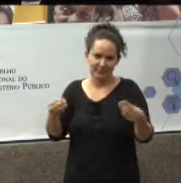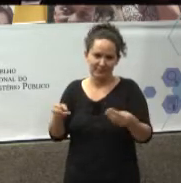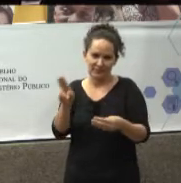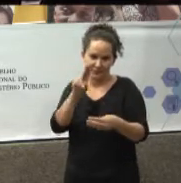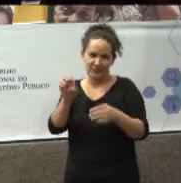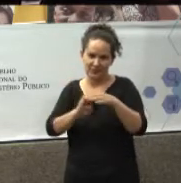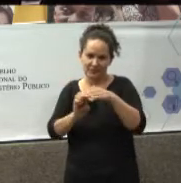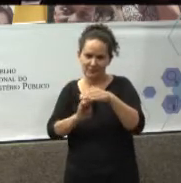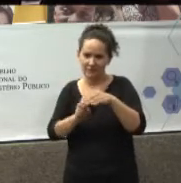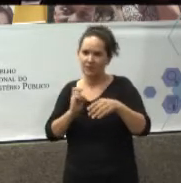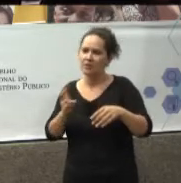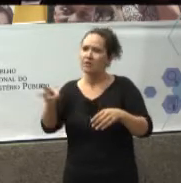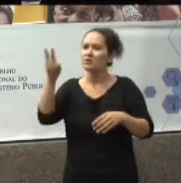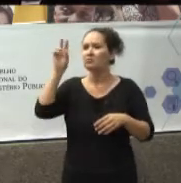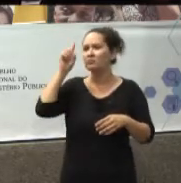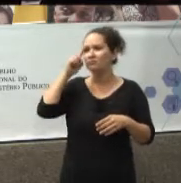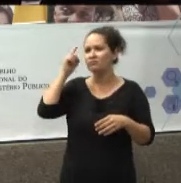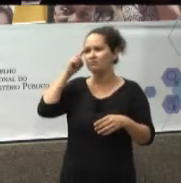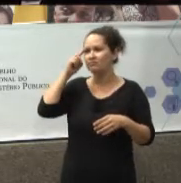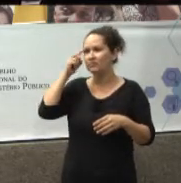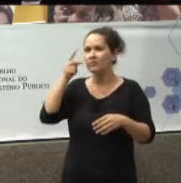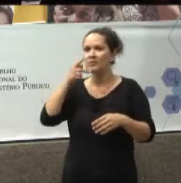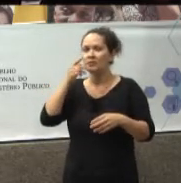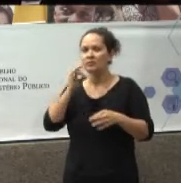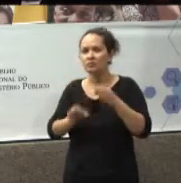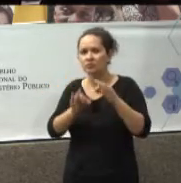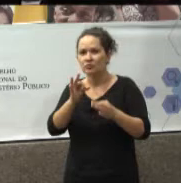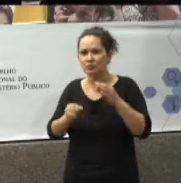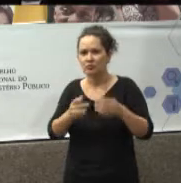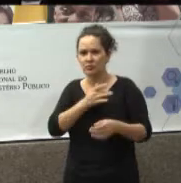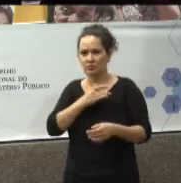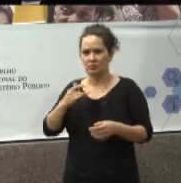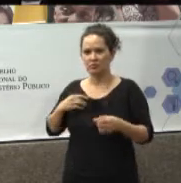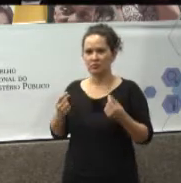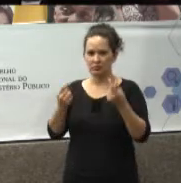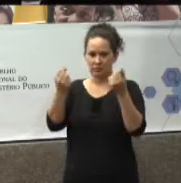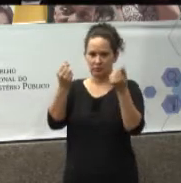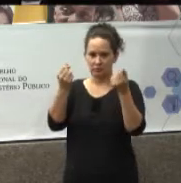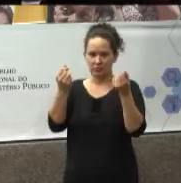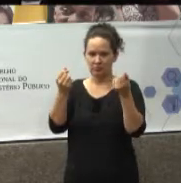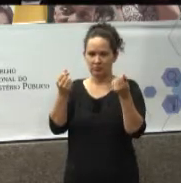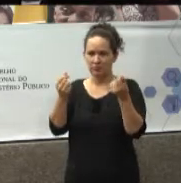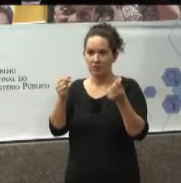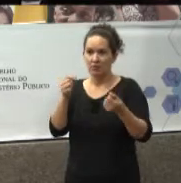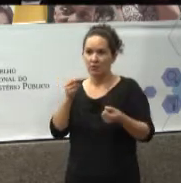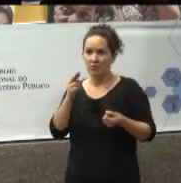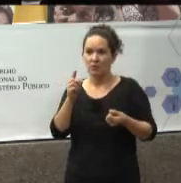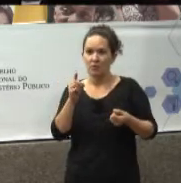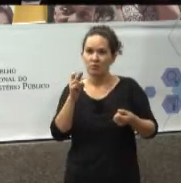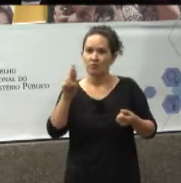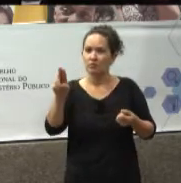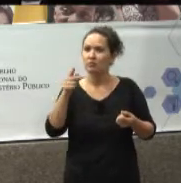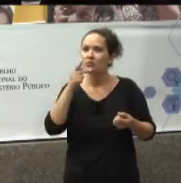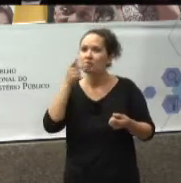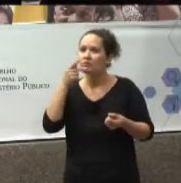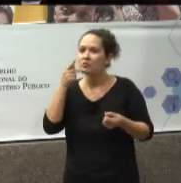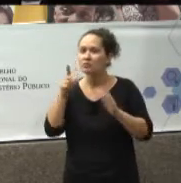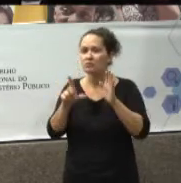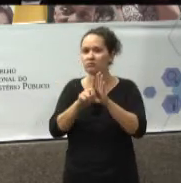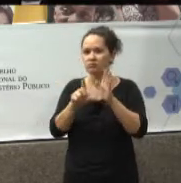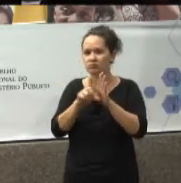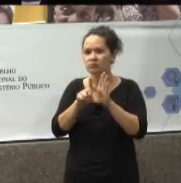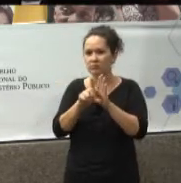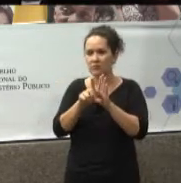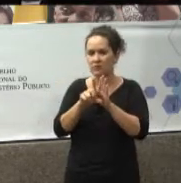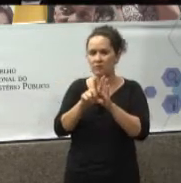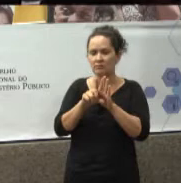eu sempre penso quando fala judicialização da saúde e orçamento 2011 doutor falando aqui o pensamento lembro sempre do leito de procusto ou